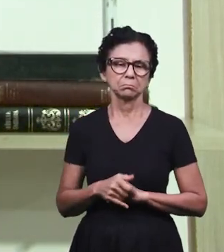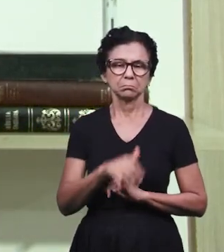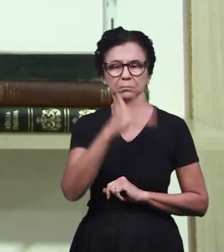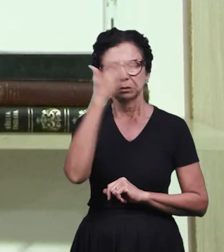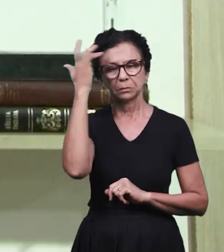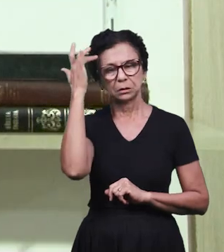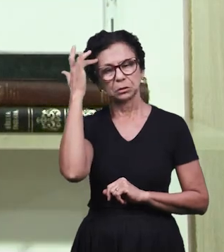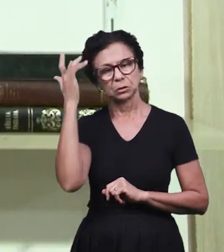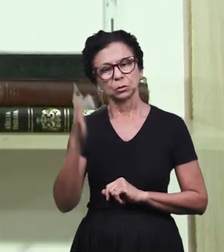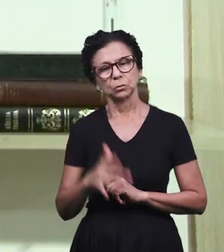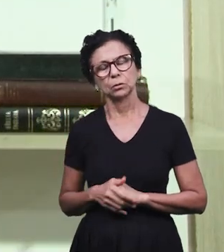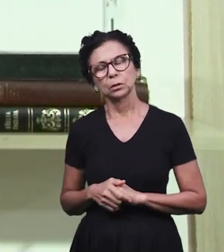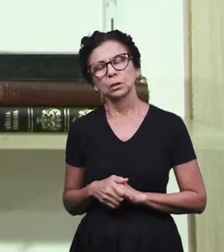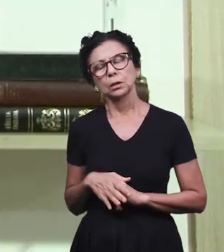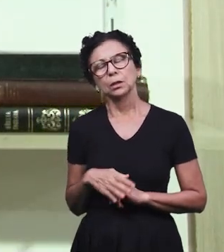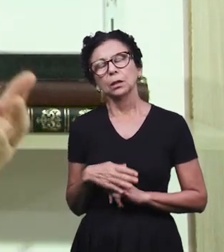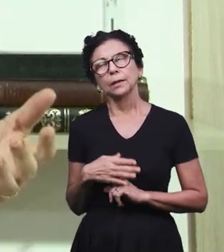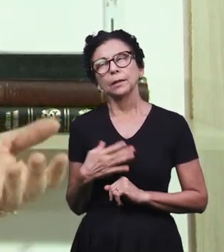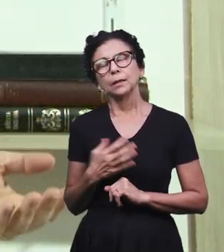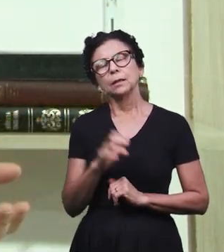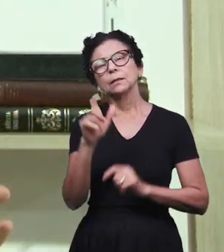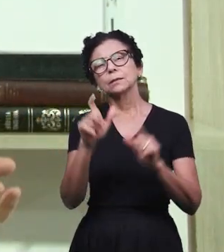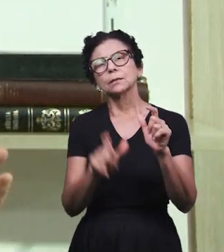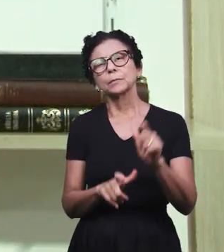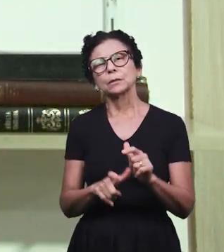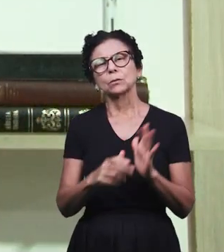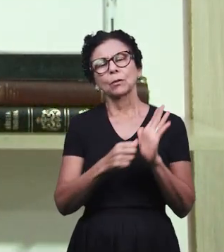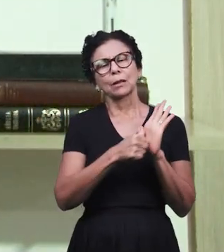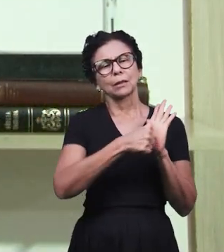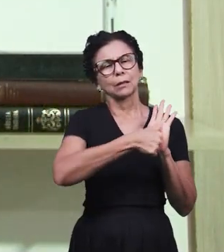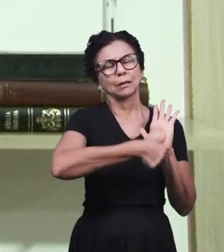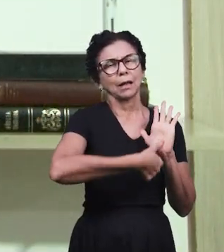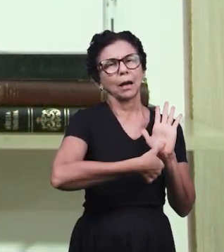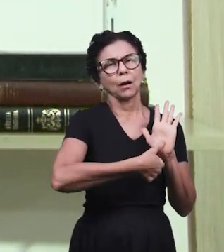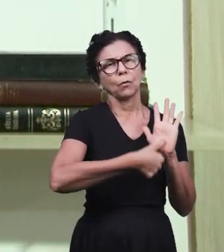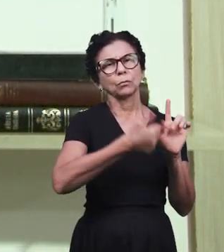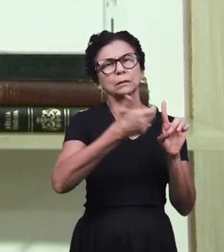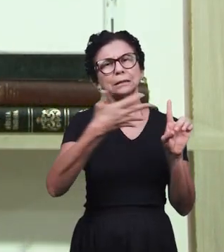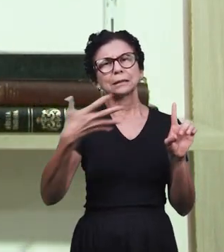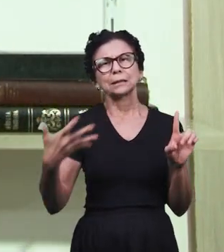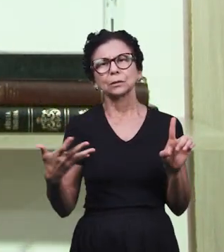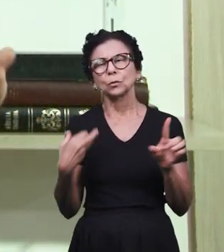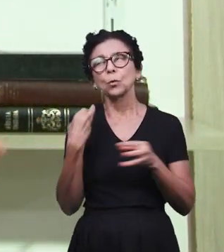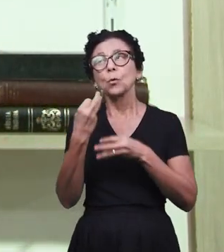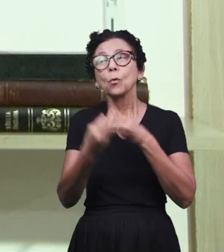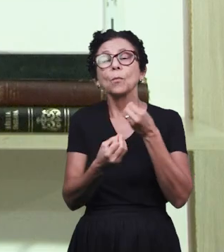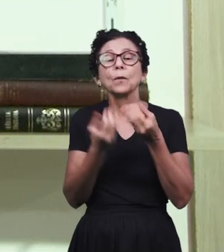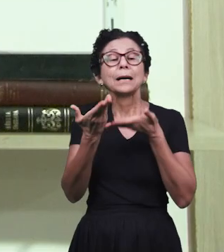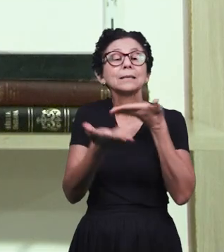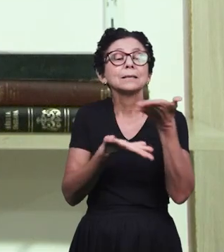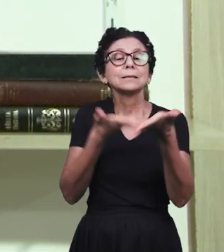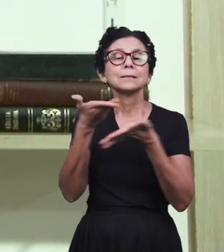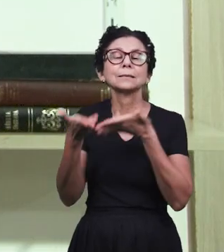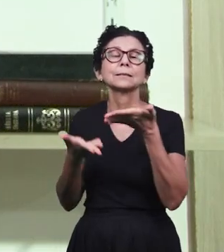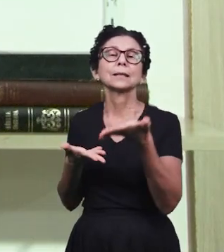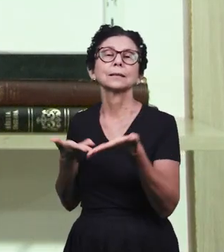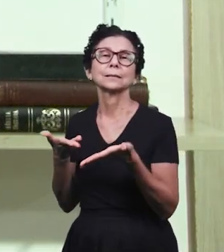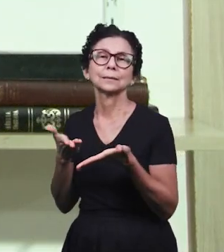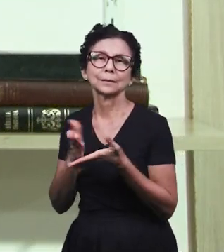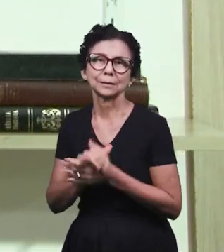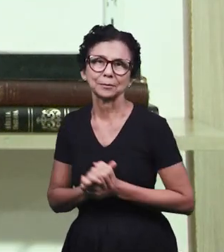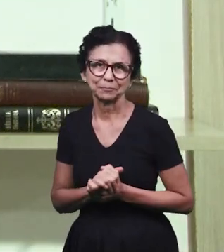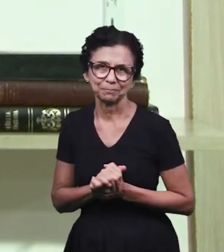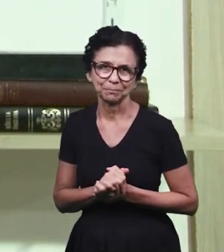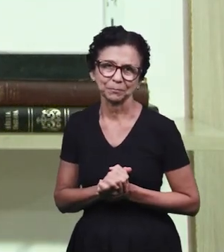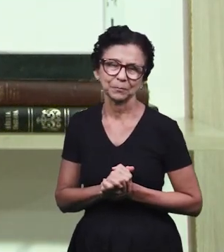Qual é o requisito? Eu preciso saber grandes coisas da síndrome de Down? Não, eu preciso do